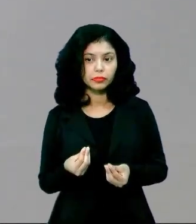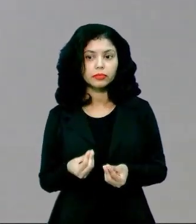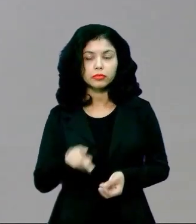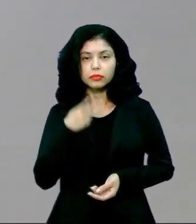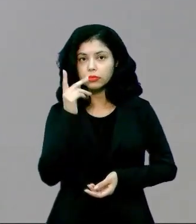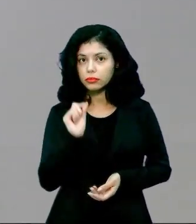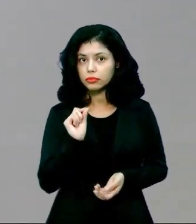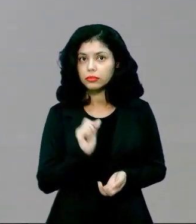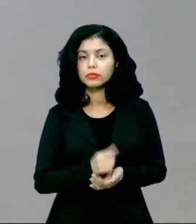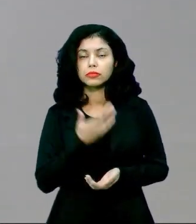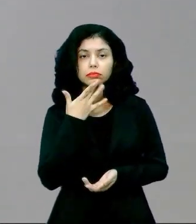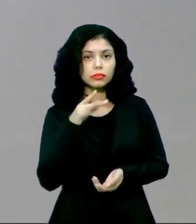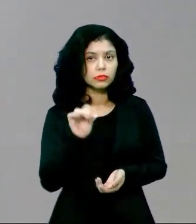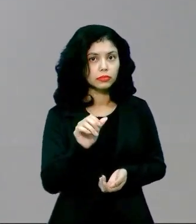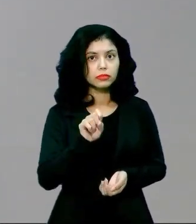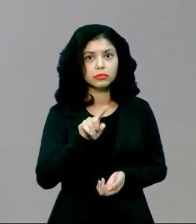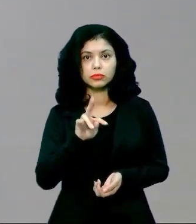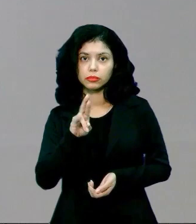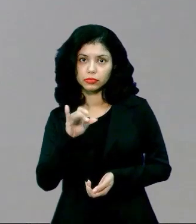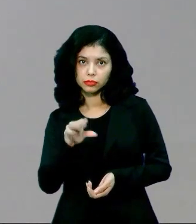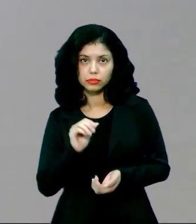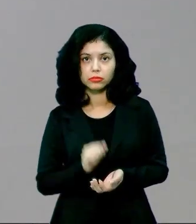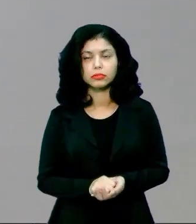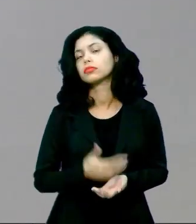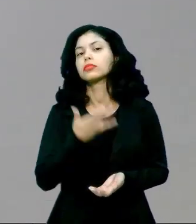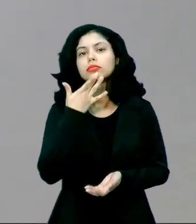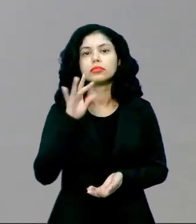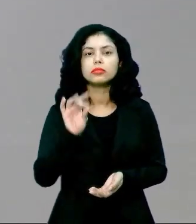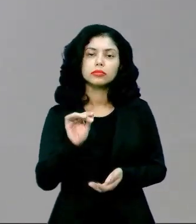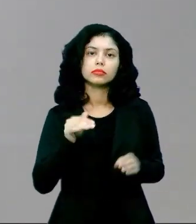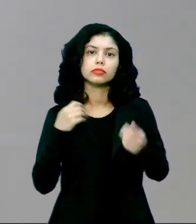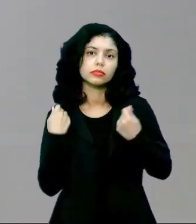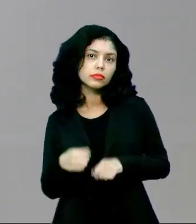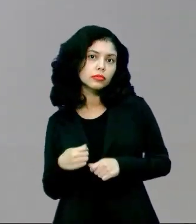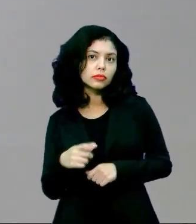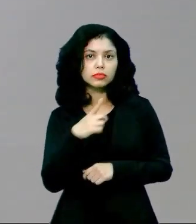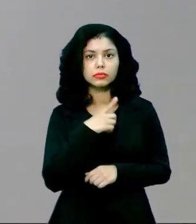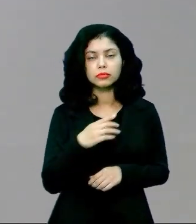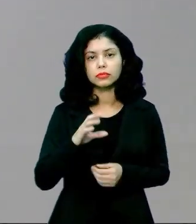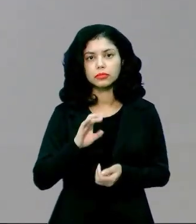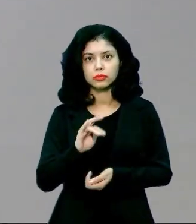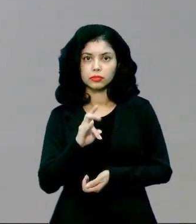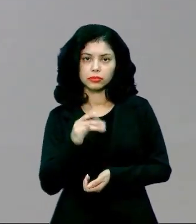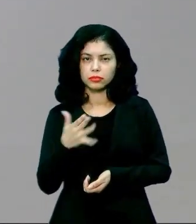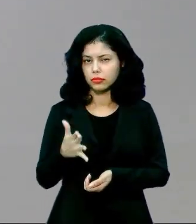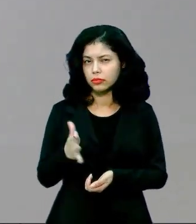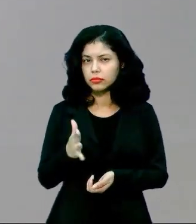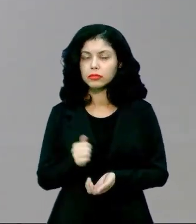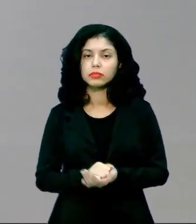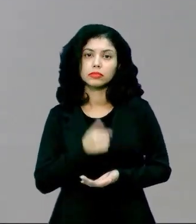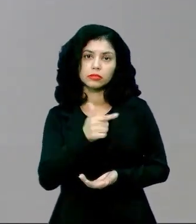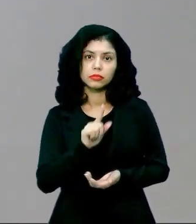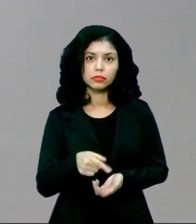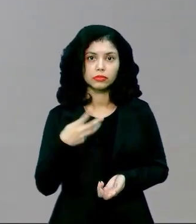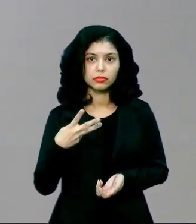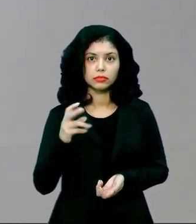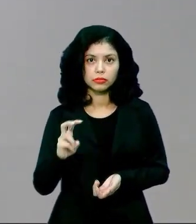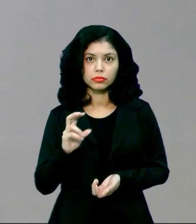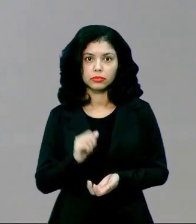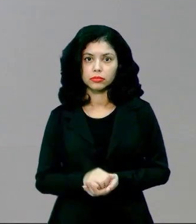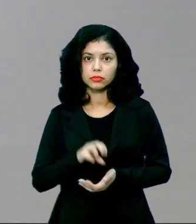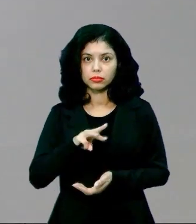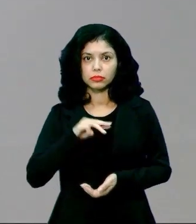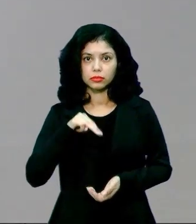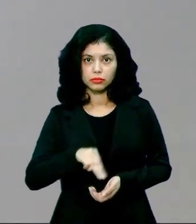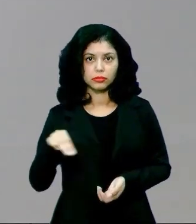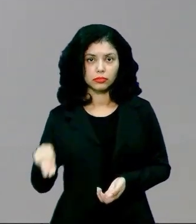questão me diz que eu tenho um sal, sulfato de bário, que esse sal ele tem uma concentração de aproximadamente 2,45